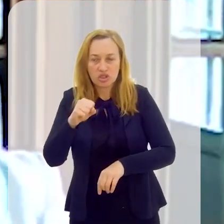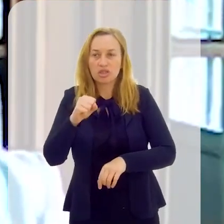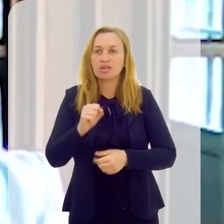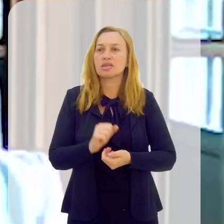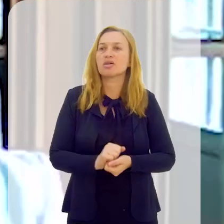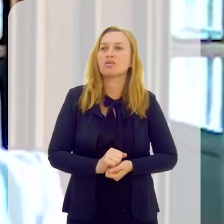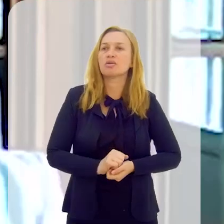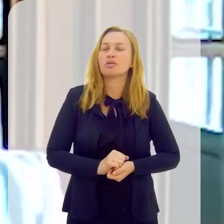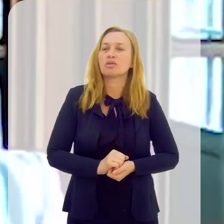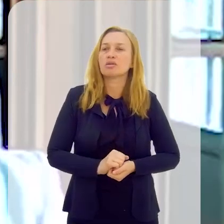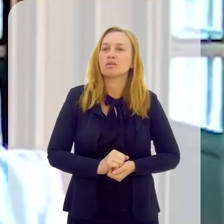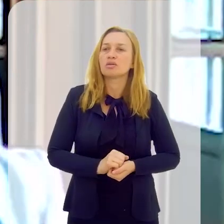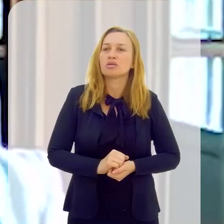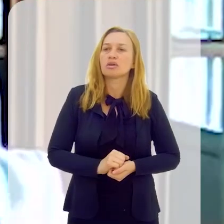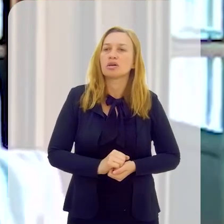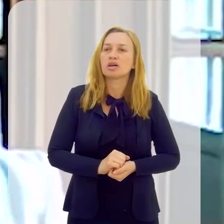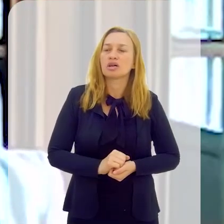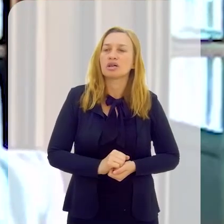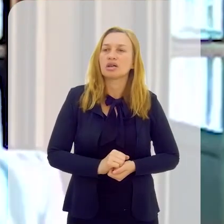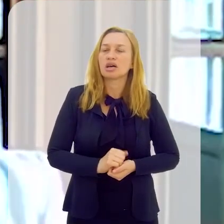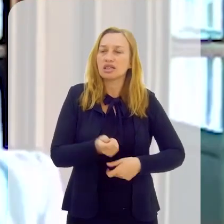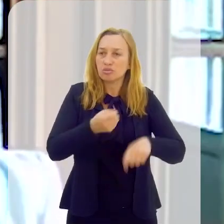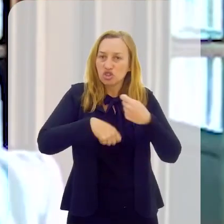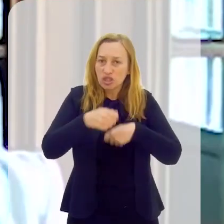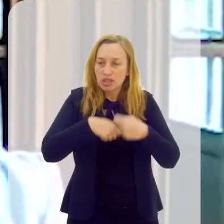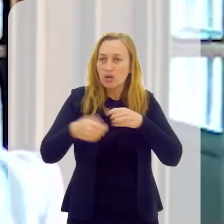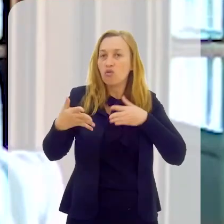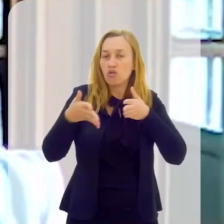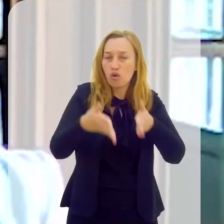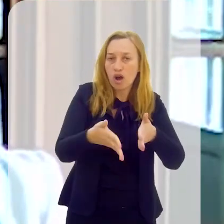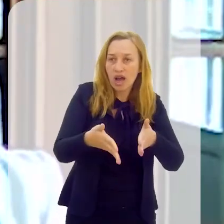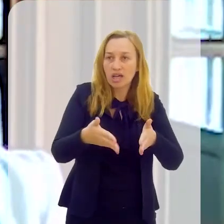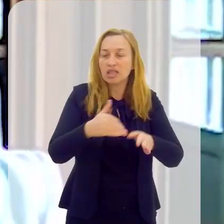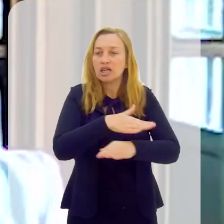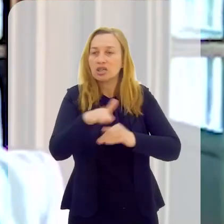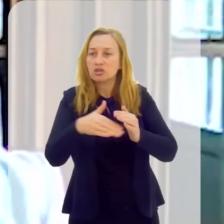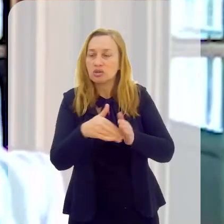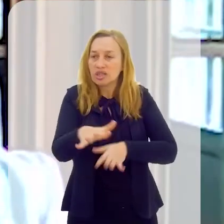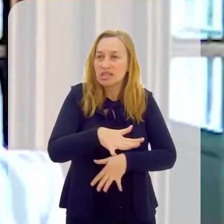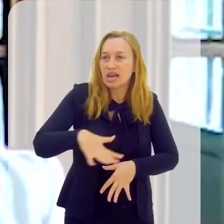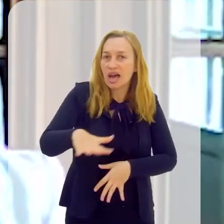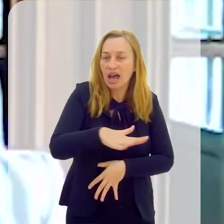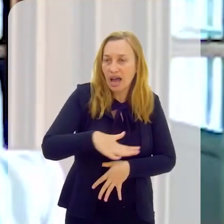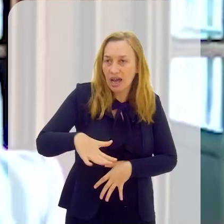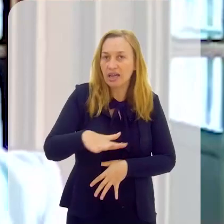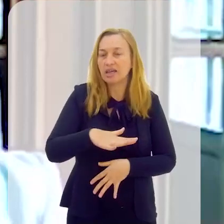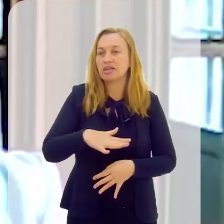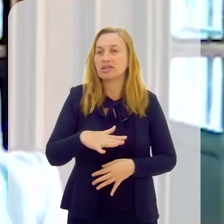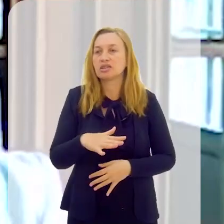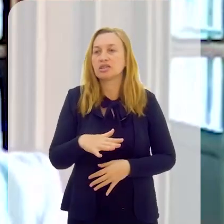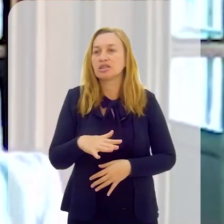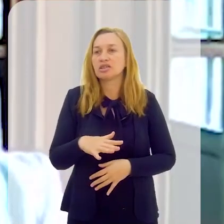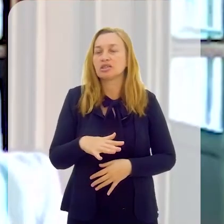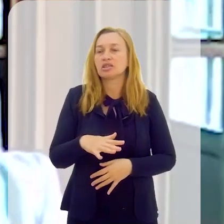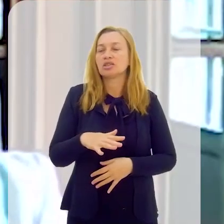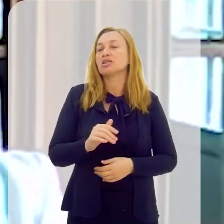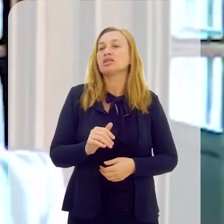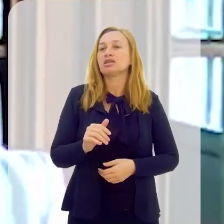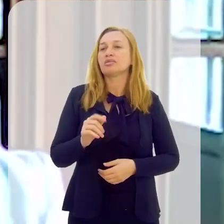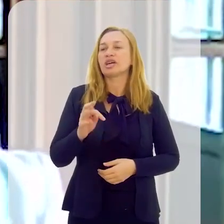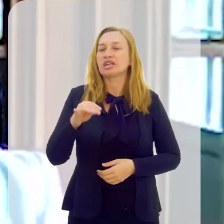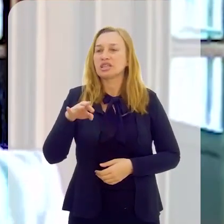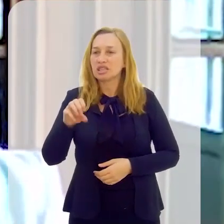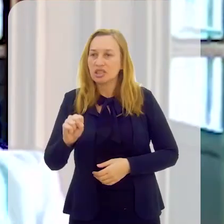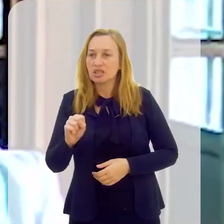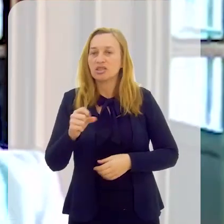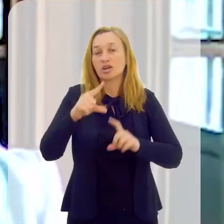administração, que também tem um foco muito voltado para toda essa área de economia criativa, toda essa área do